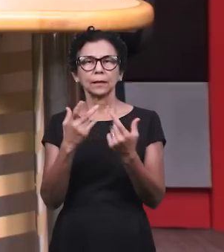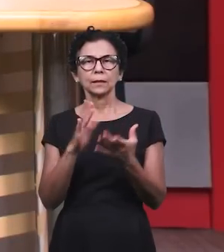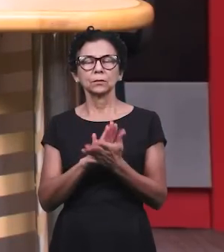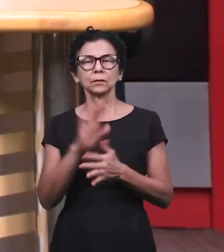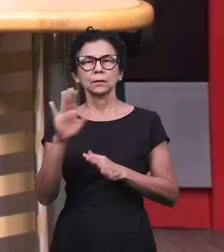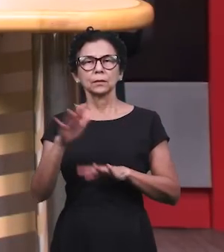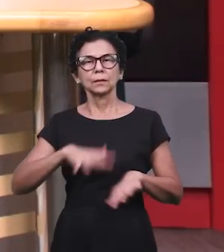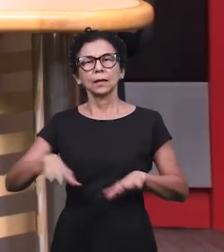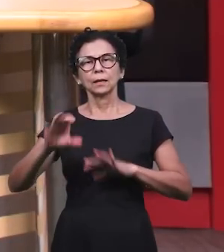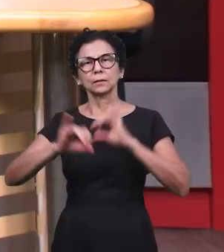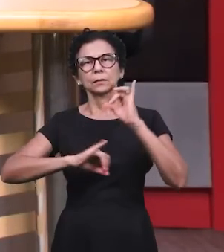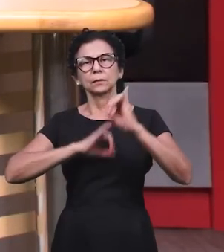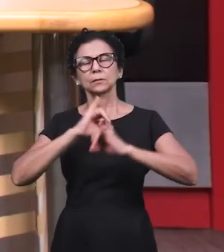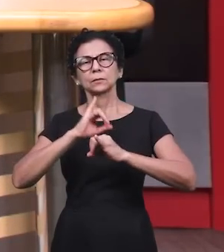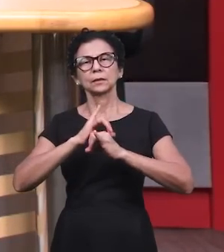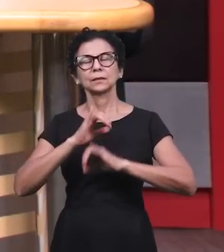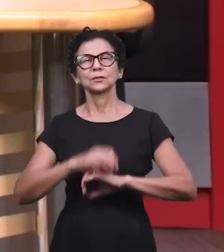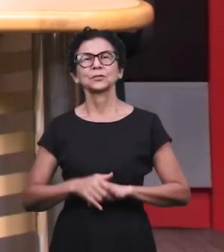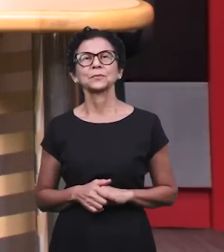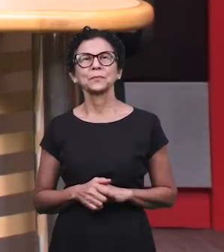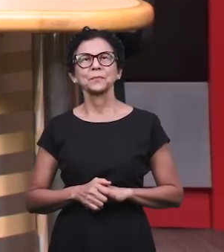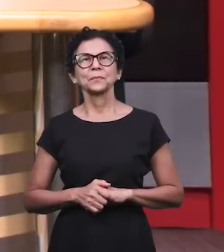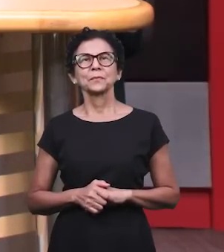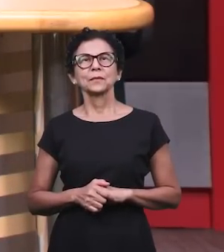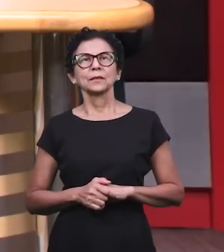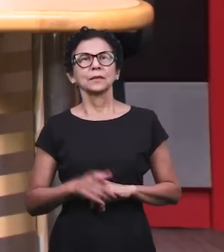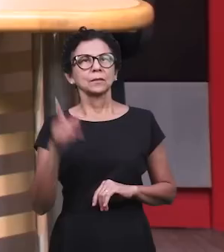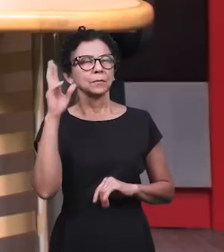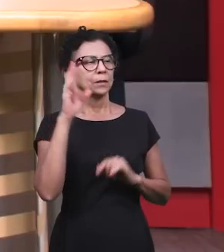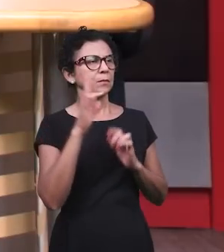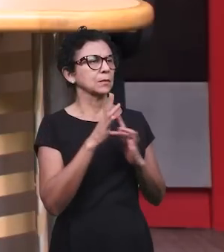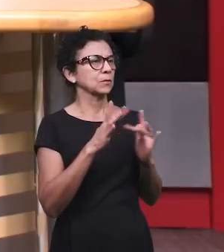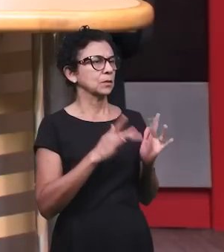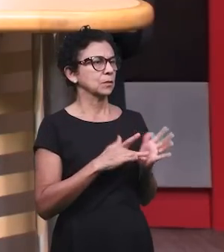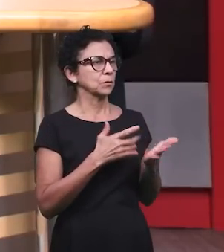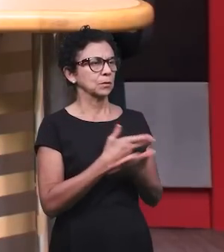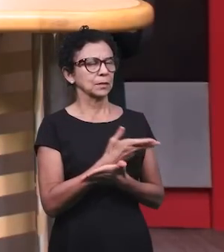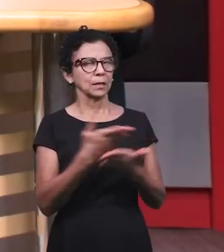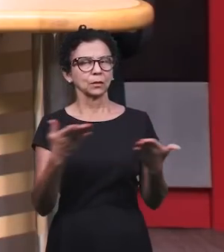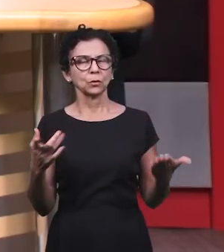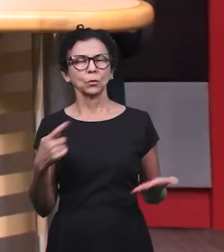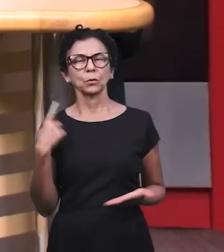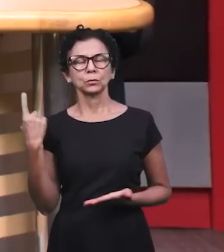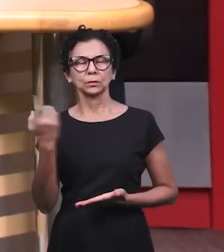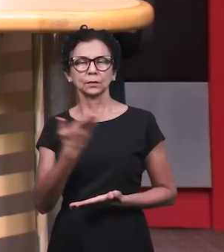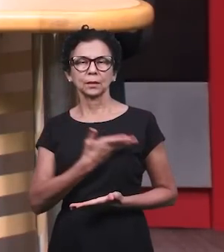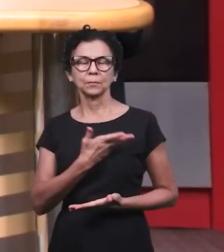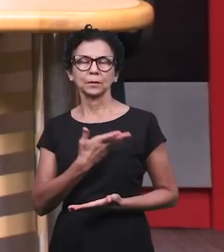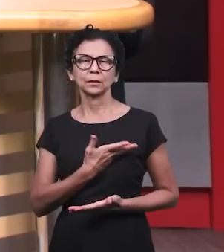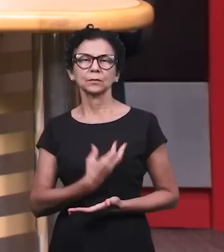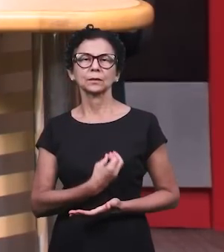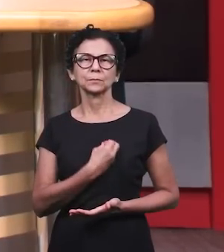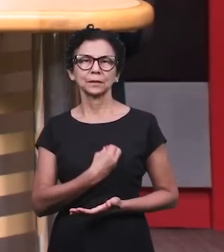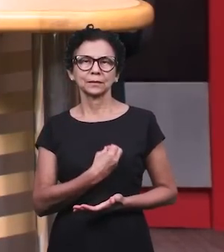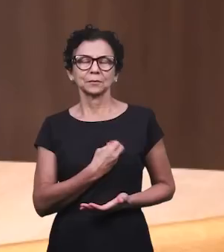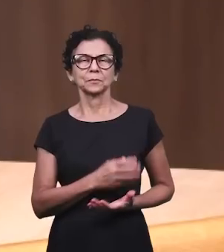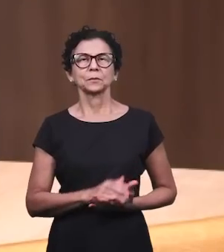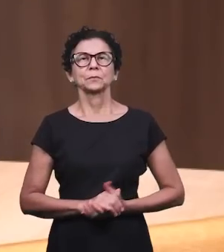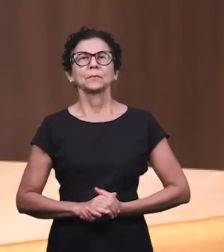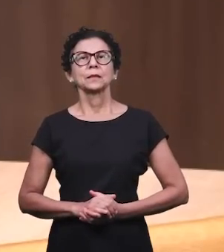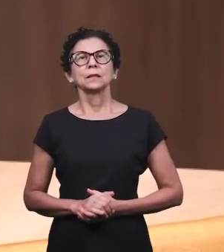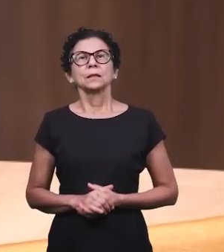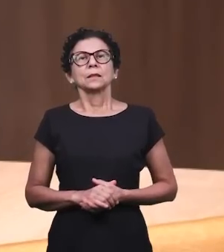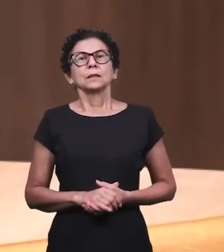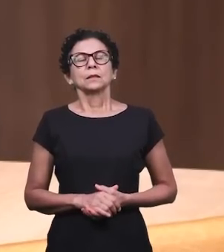seja bem-vindo. Pai do Senhor, pastor Marcelo, pastor Wallace e a todos os irmãos, amigos que participam conosco. Também